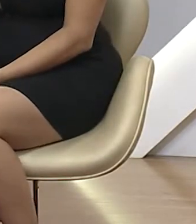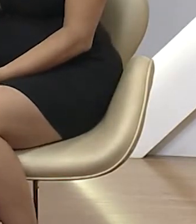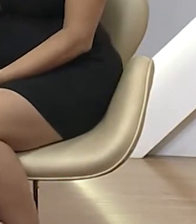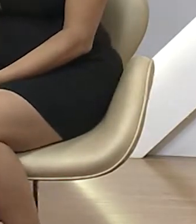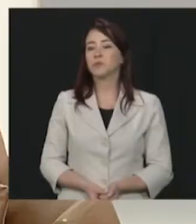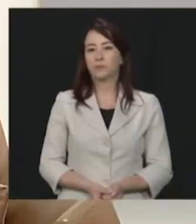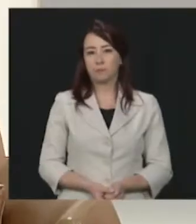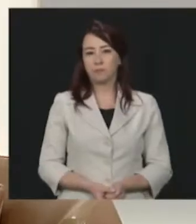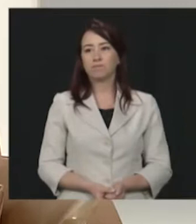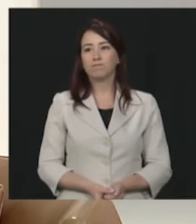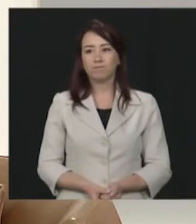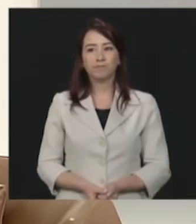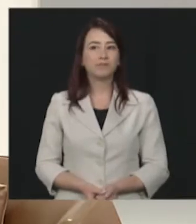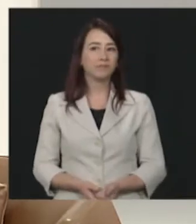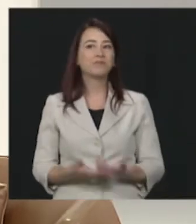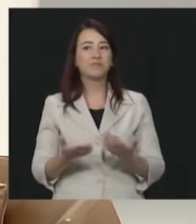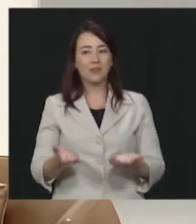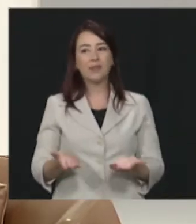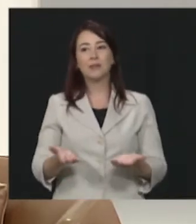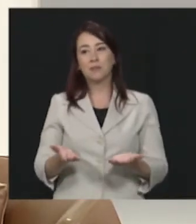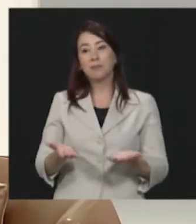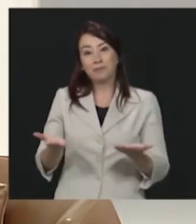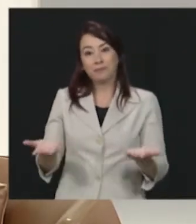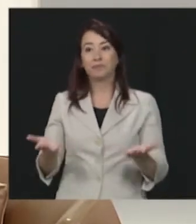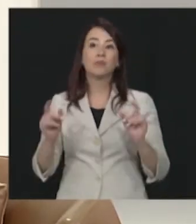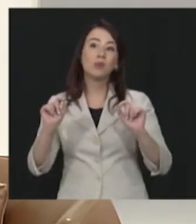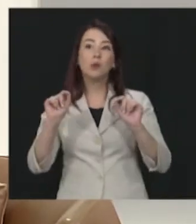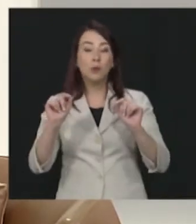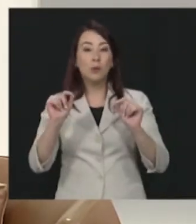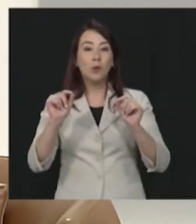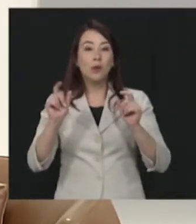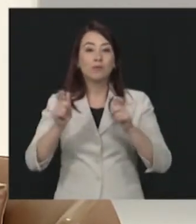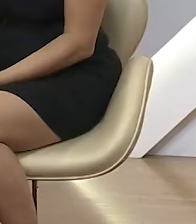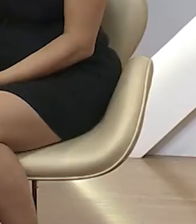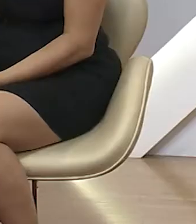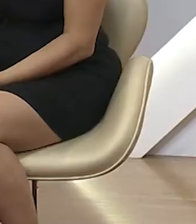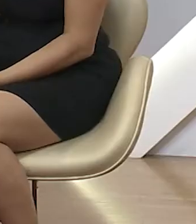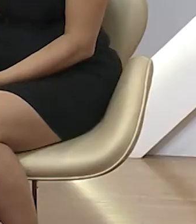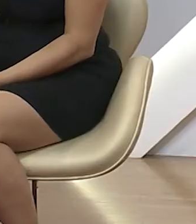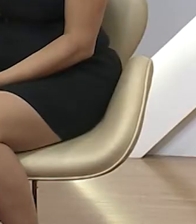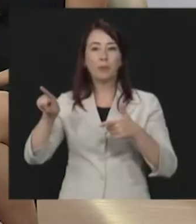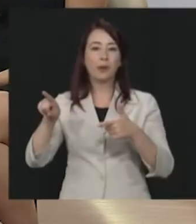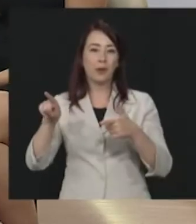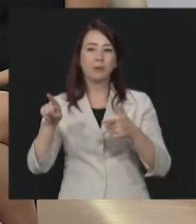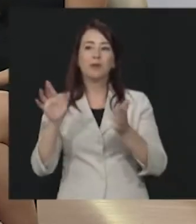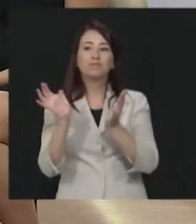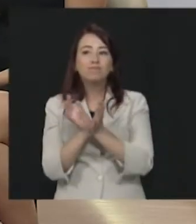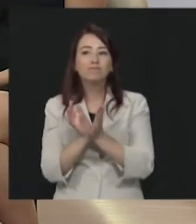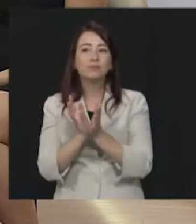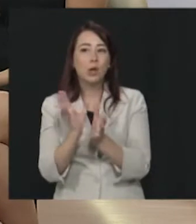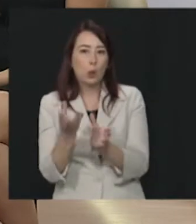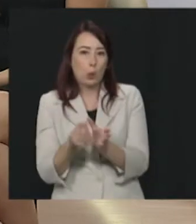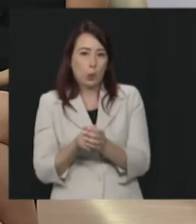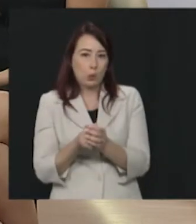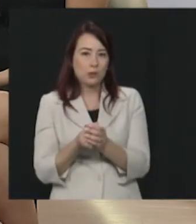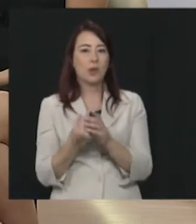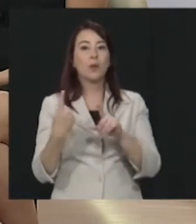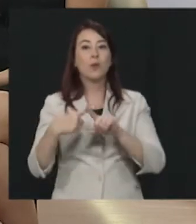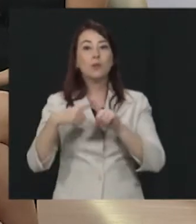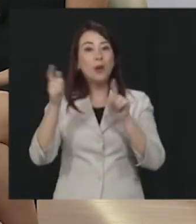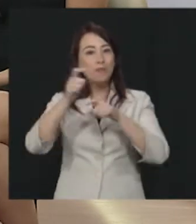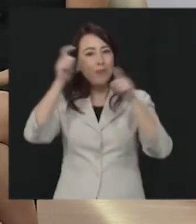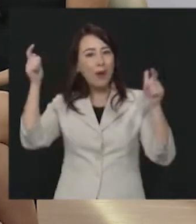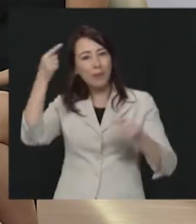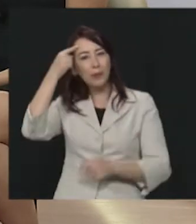propício. Eu queria... Sim, pode falar. Esse é o grande problema todo da questão da inclusão dos surdos, porque a maioria das pessoas acha que é